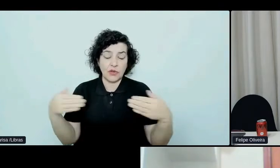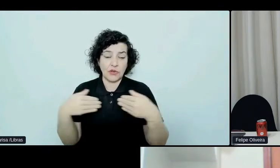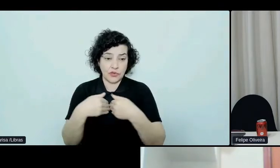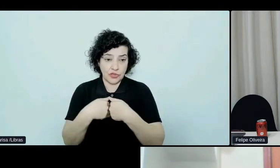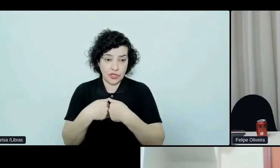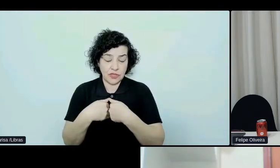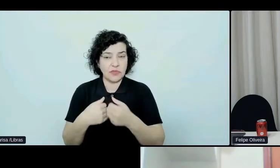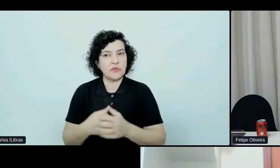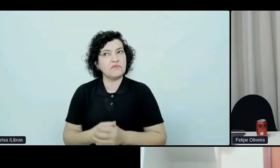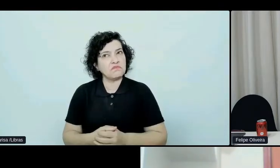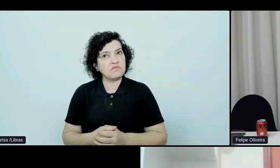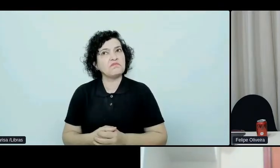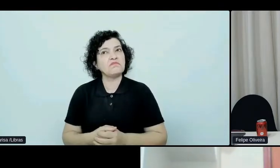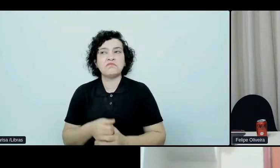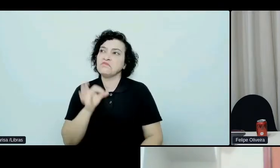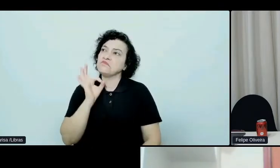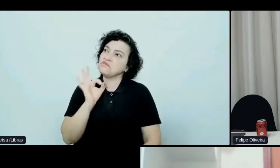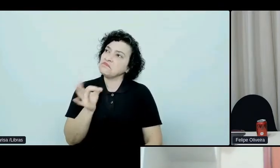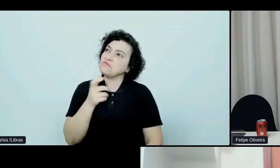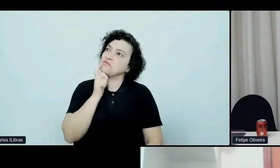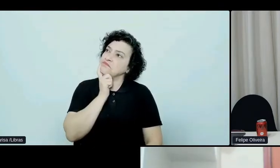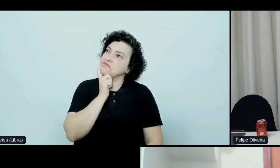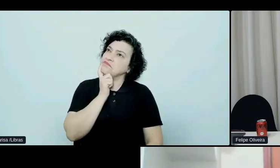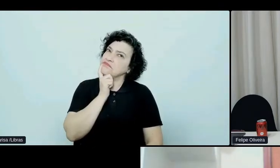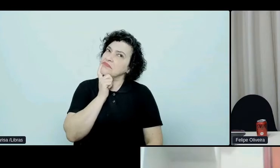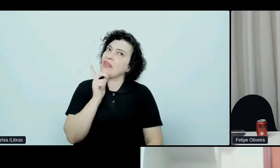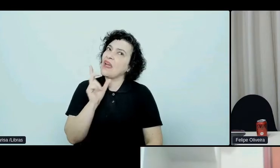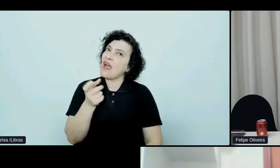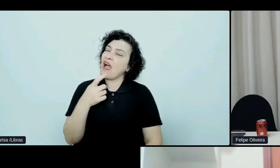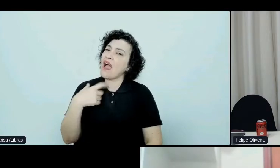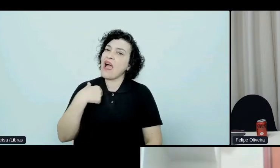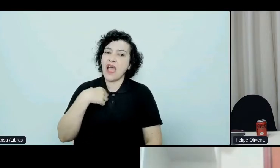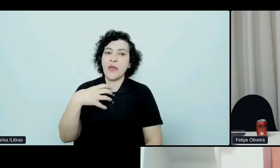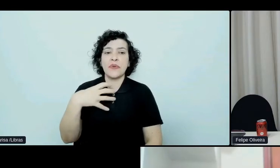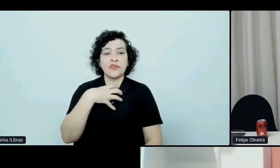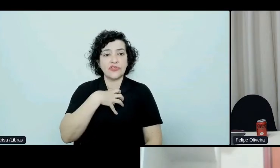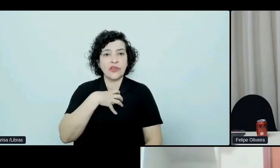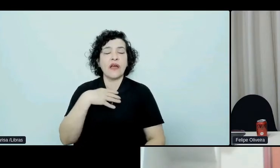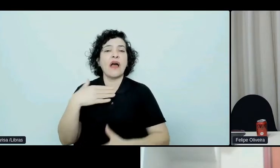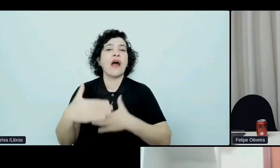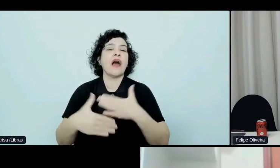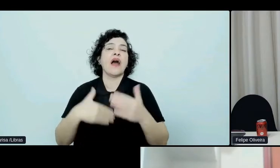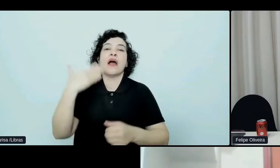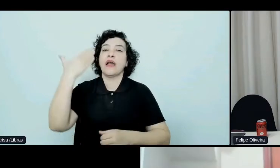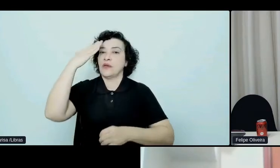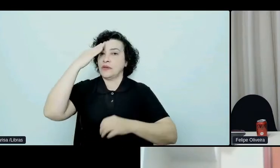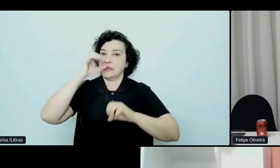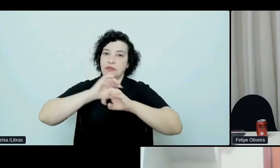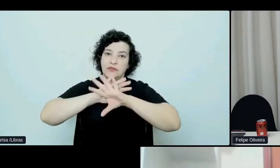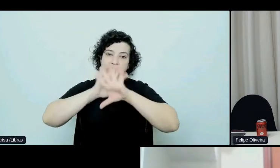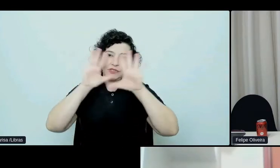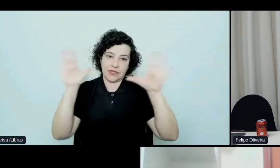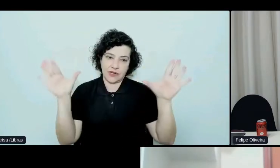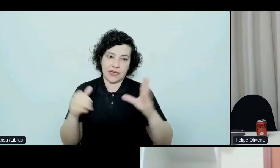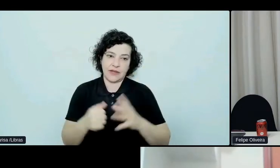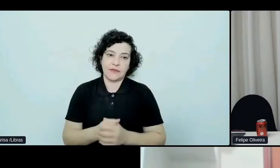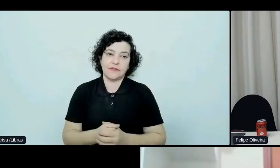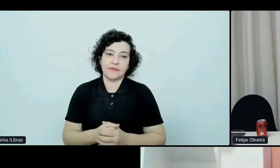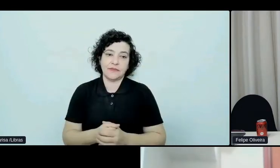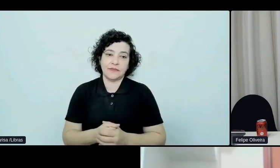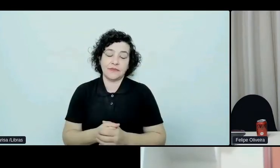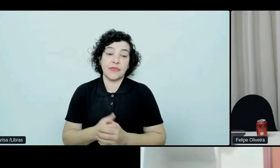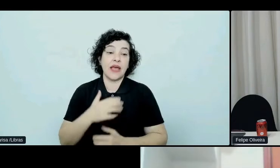desconhecia, e conhecia uma pessoa ou outra na universidade, e aí comecei a tirar dúvida